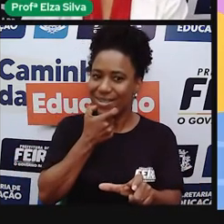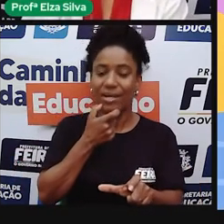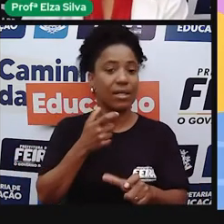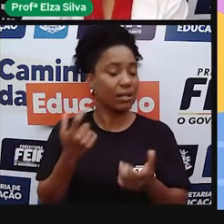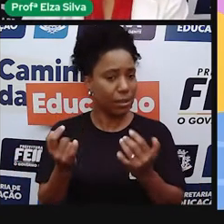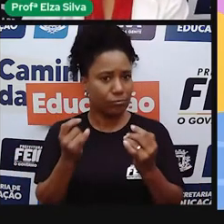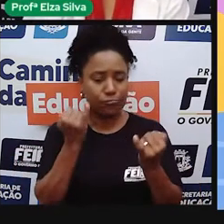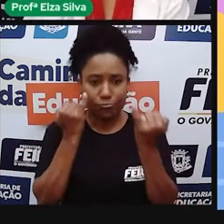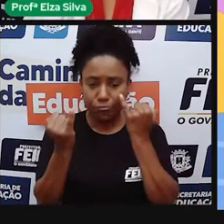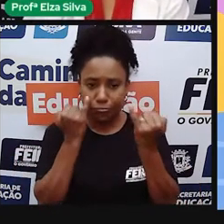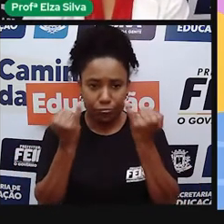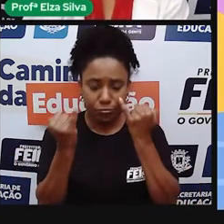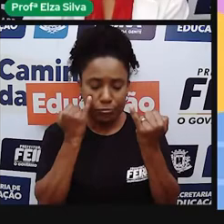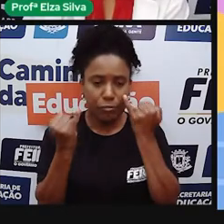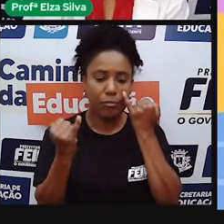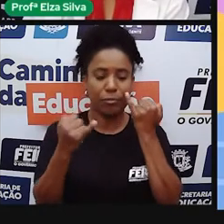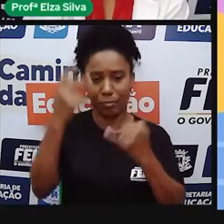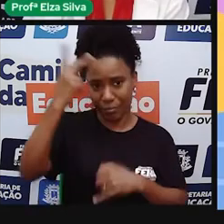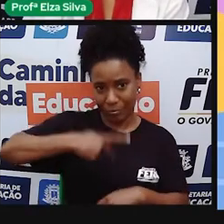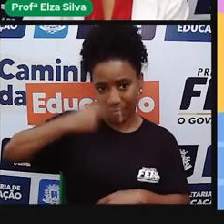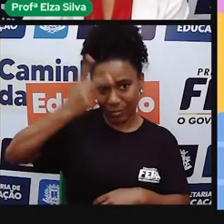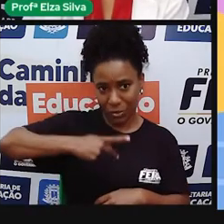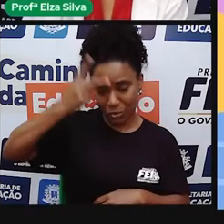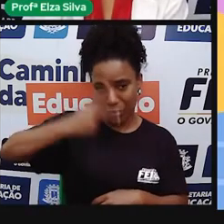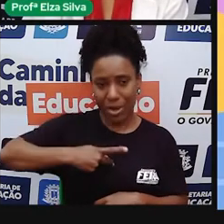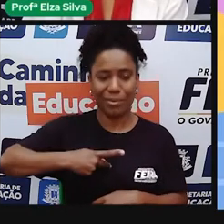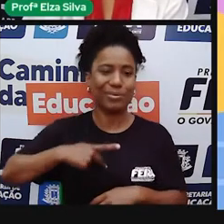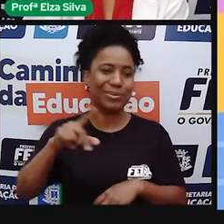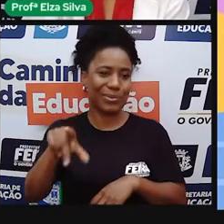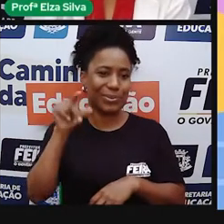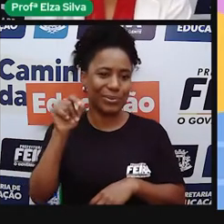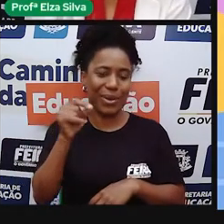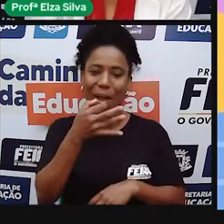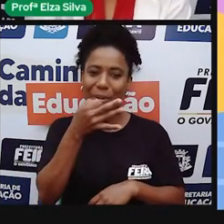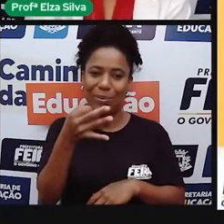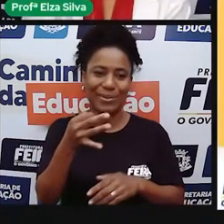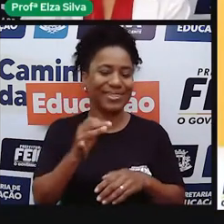e características relacionadas a gostos e rotinas.